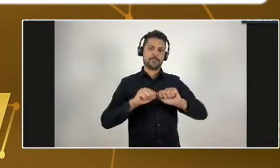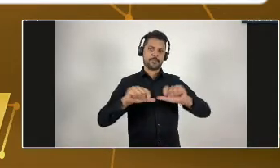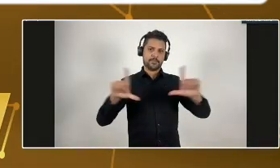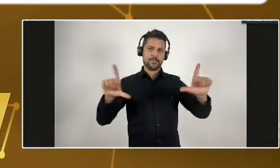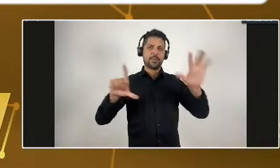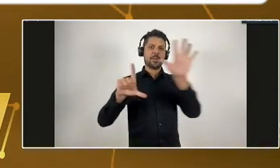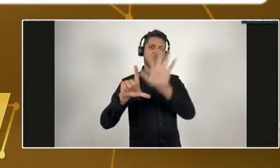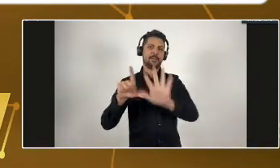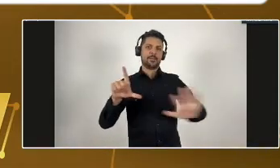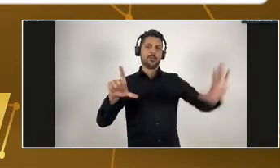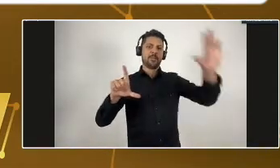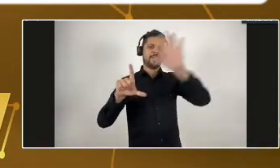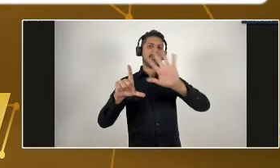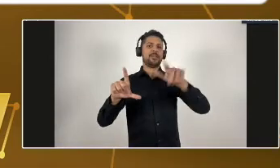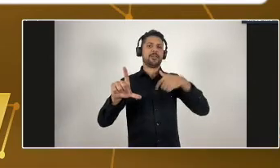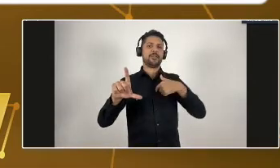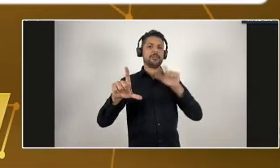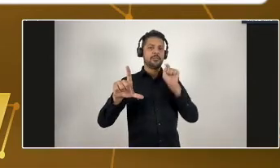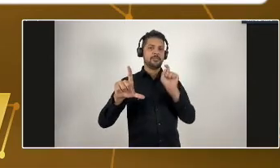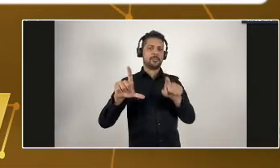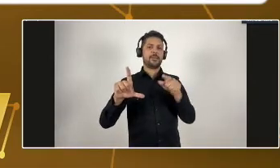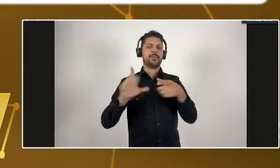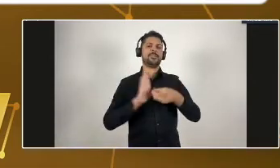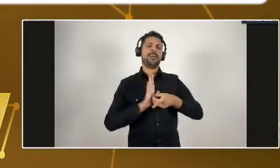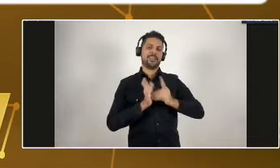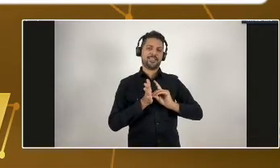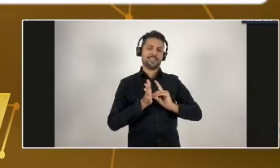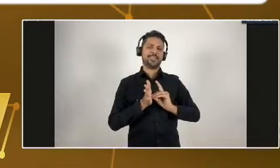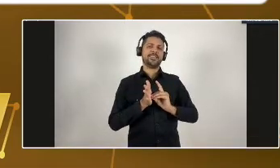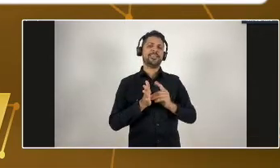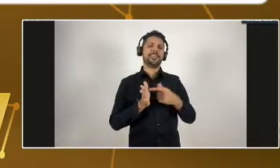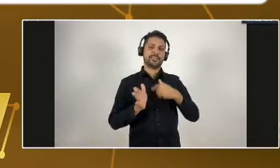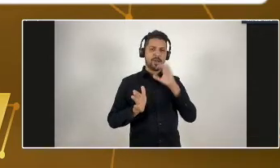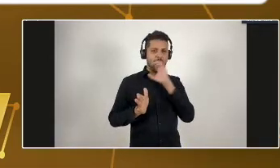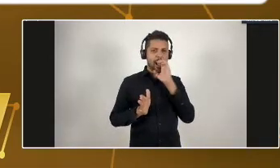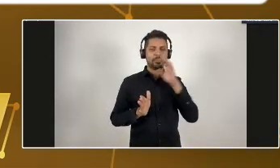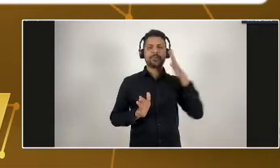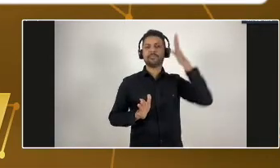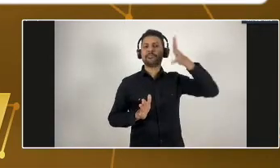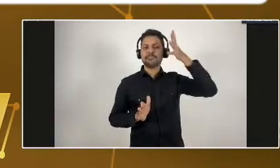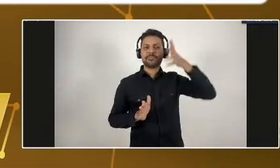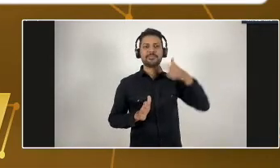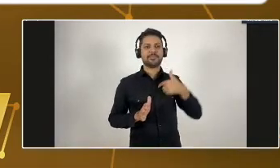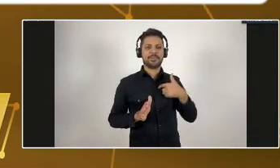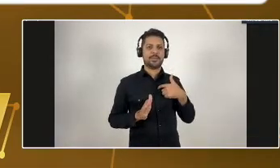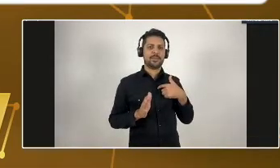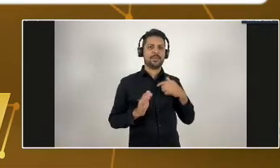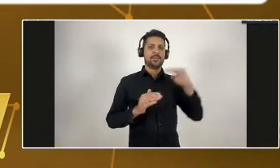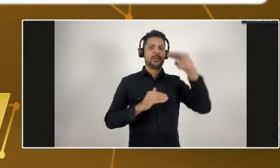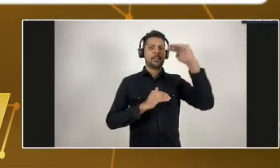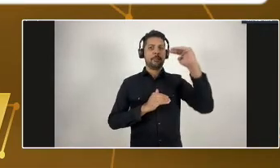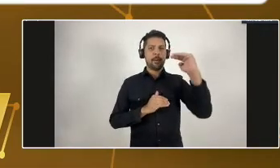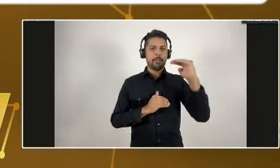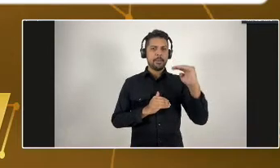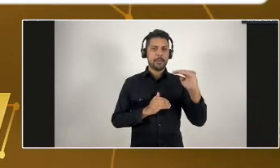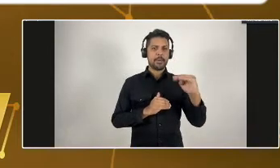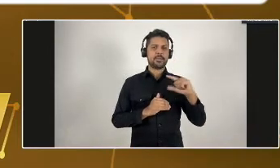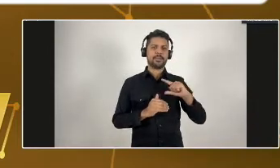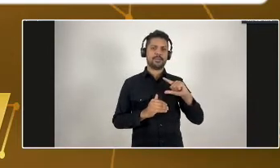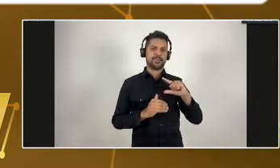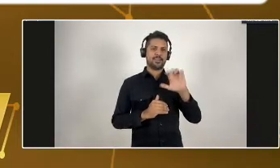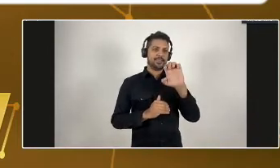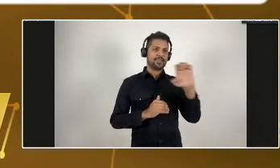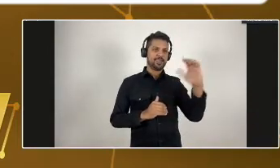para que ficasse mais célere, né, a nossa apresentação. A gente tem aqui, então, à nossa esquerda, a lista